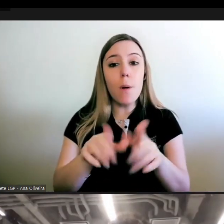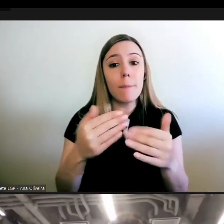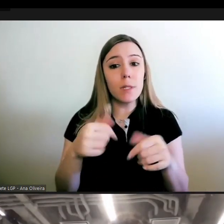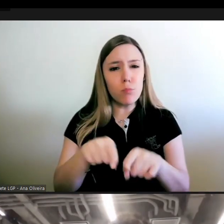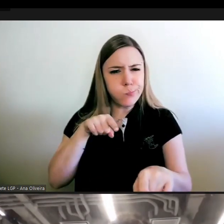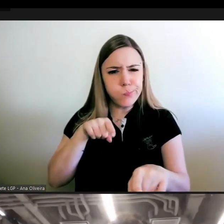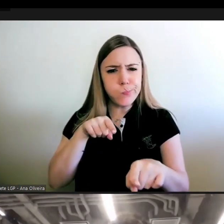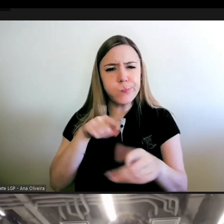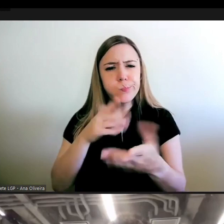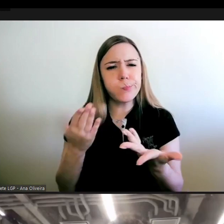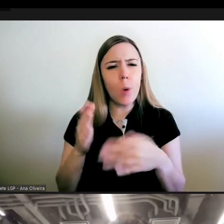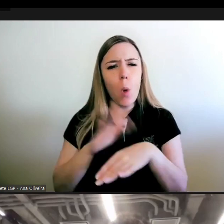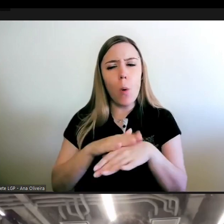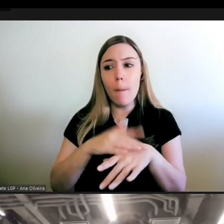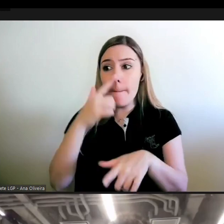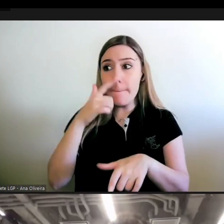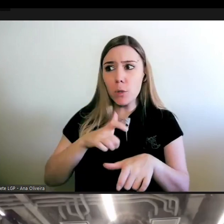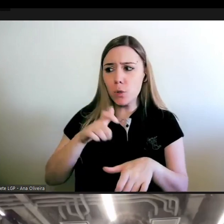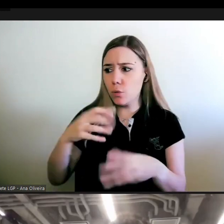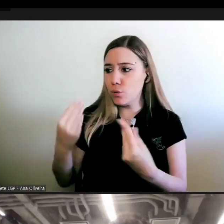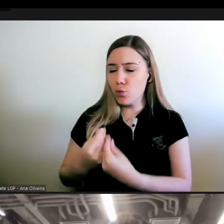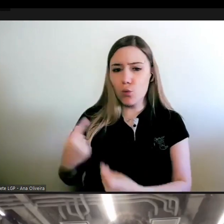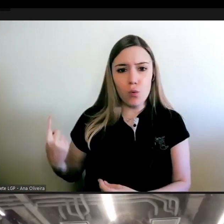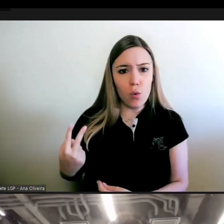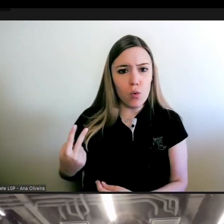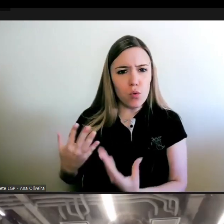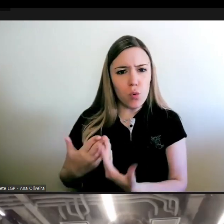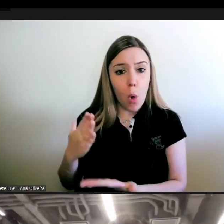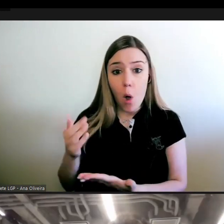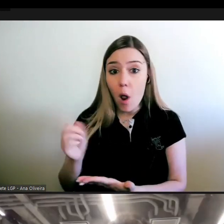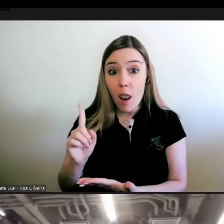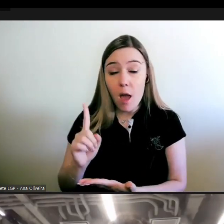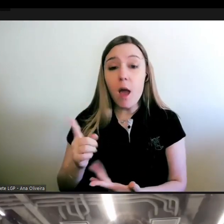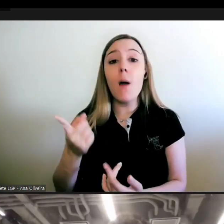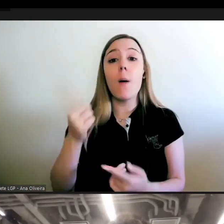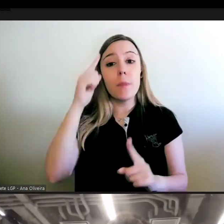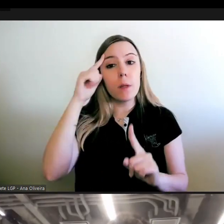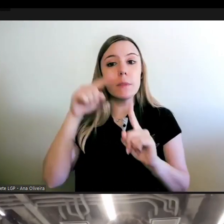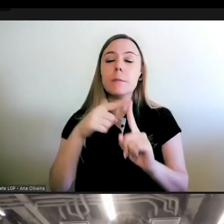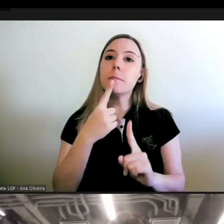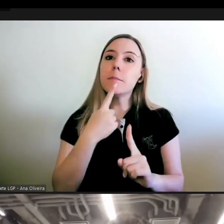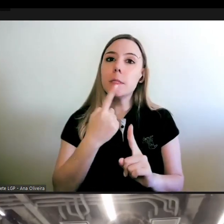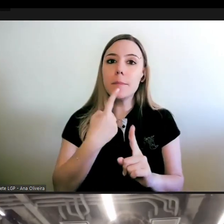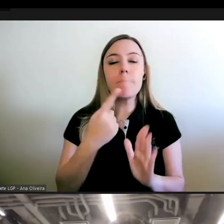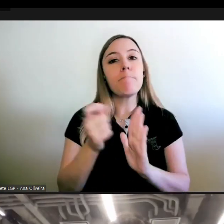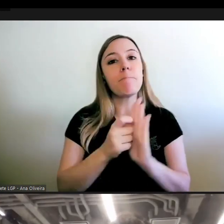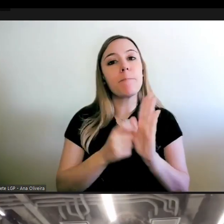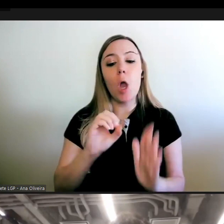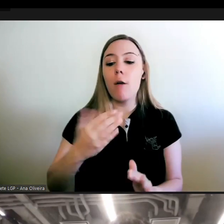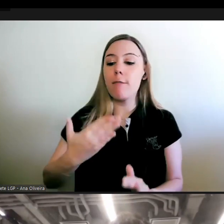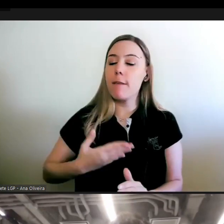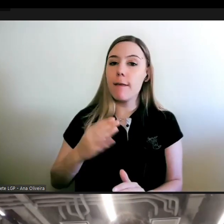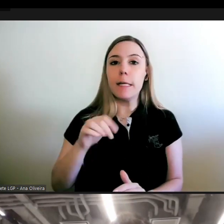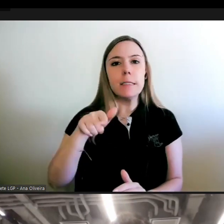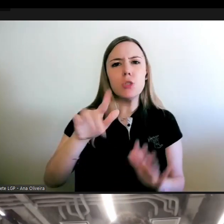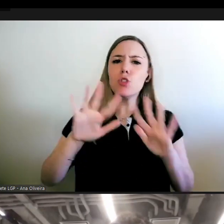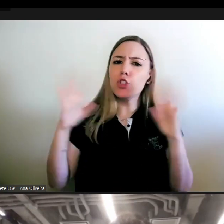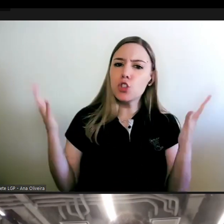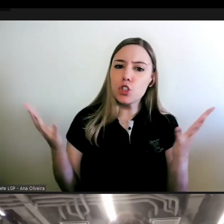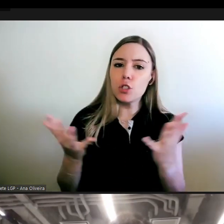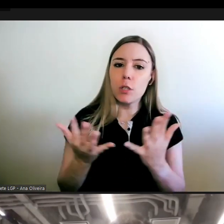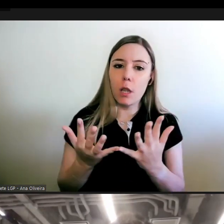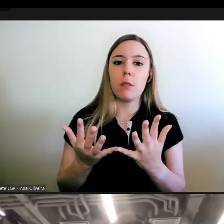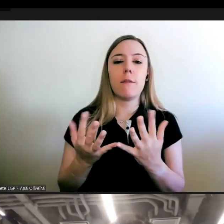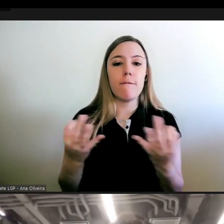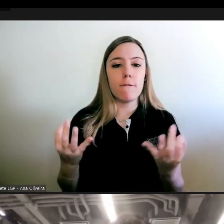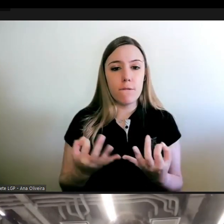trás alguém que está ao nosso lado, é perceber que esta agenda dos ODS é uma agenda global e